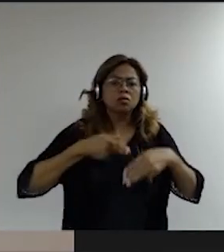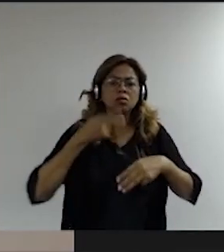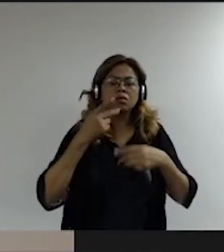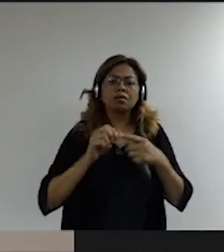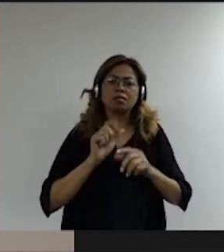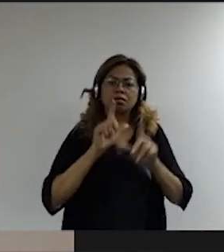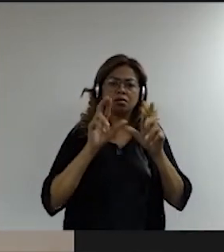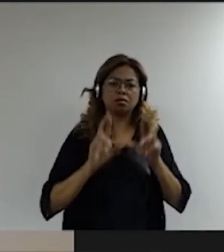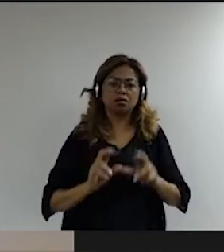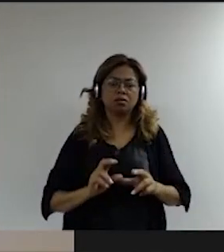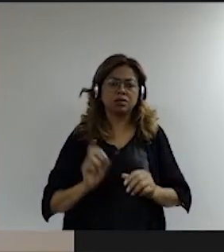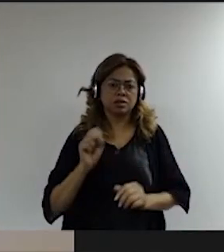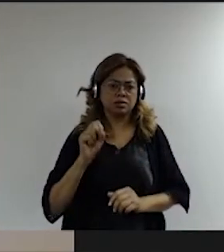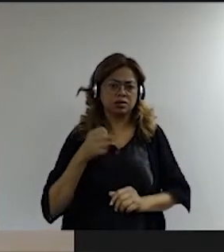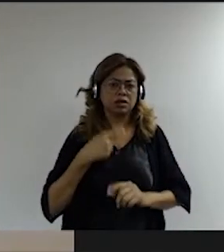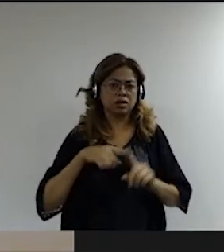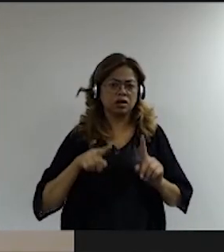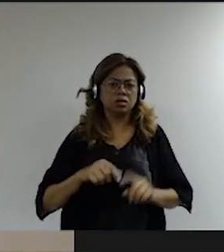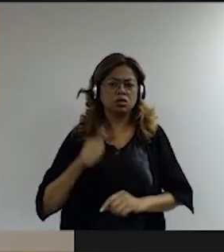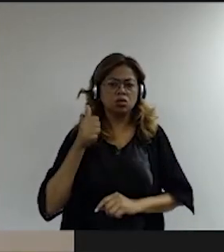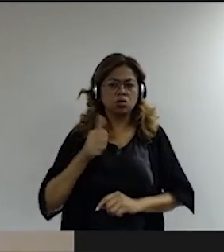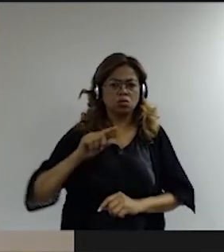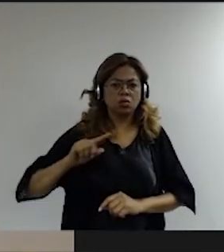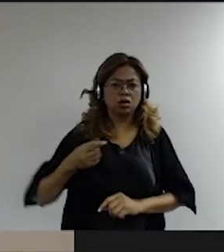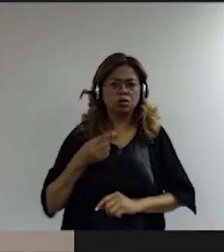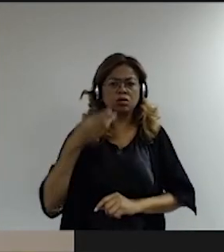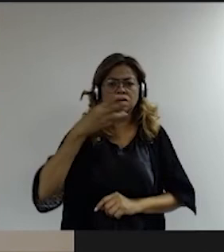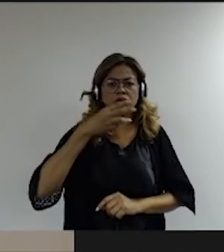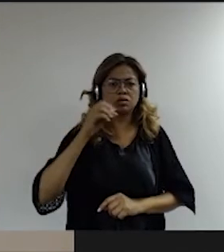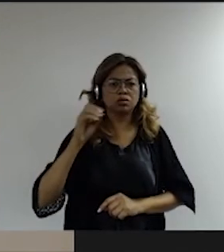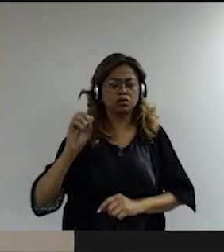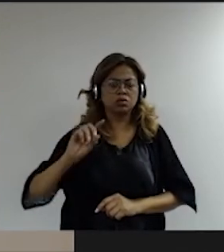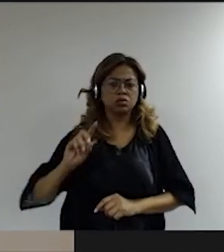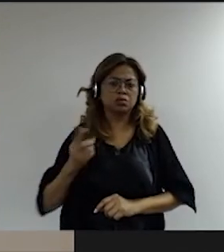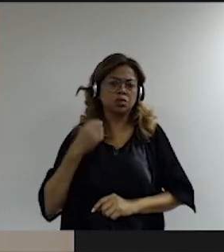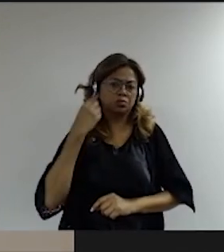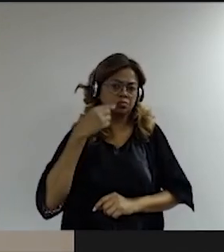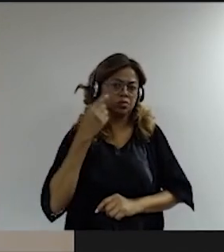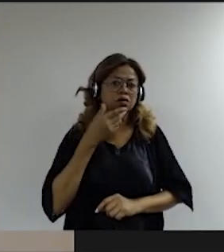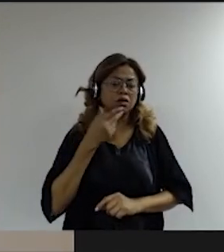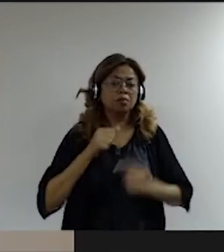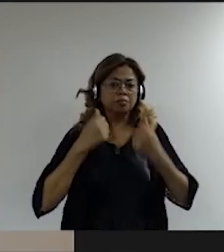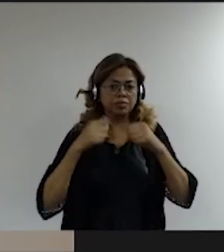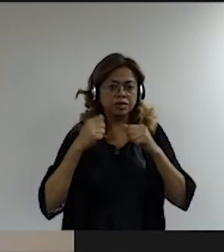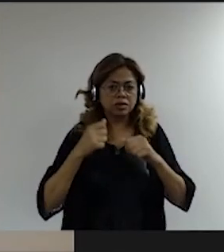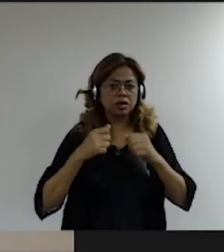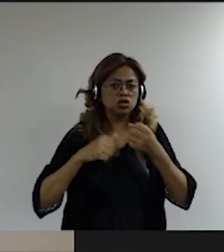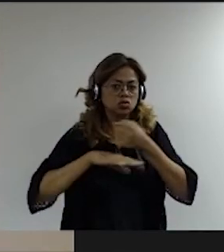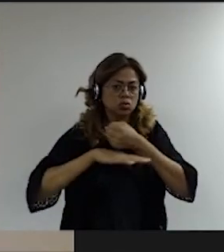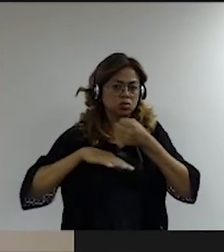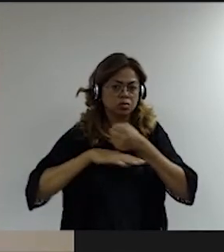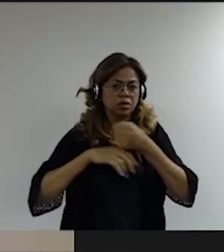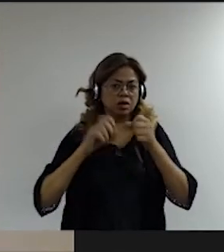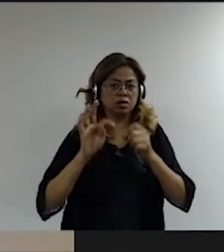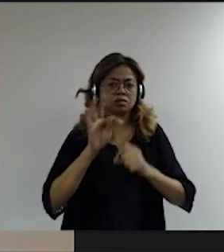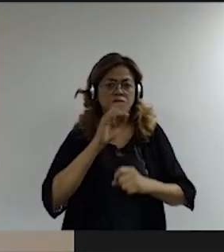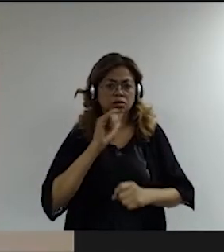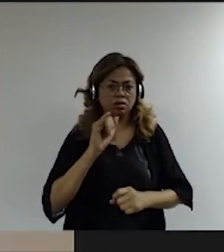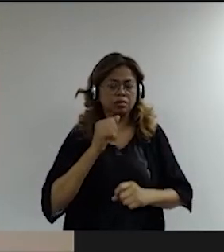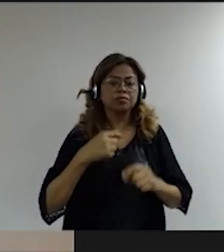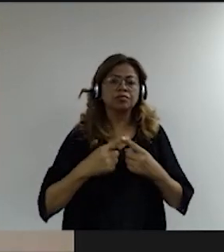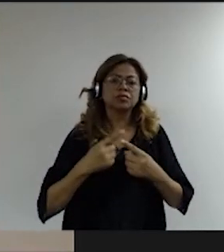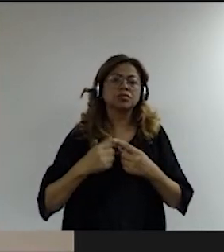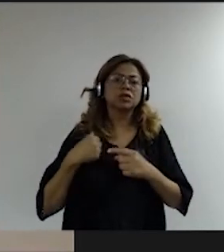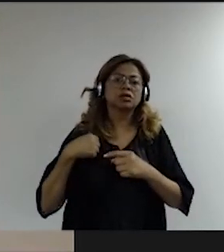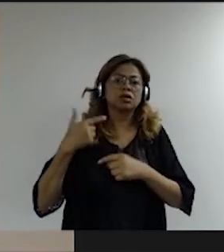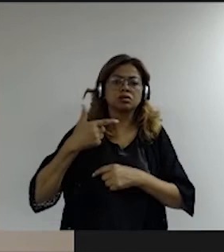claro que esse 1.300.000 advogados agora vão precisar de base tecnológica. A Ordem, ao longo dos últimos